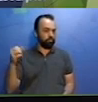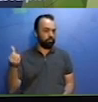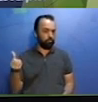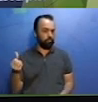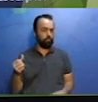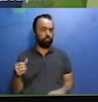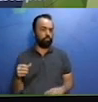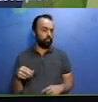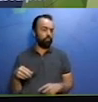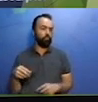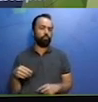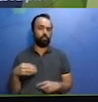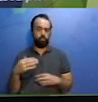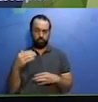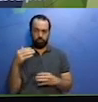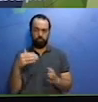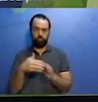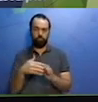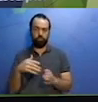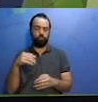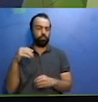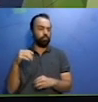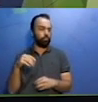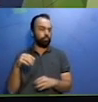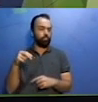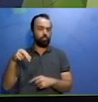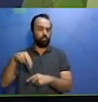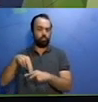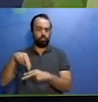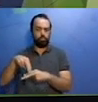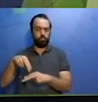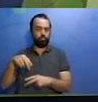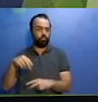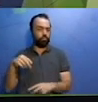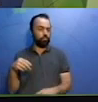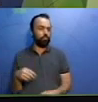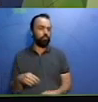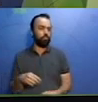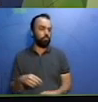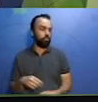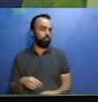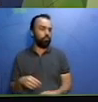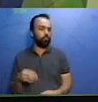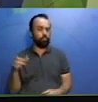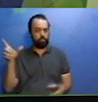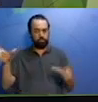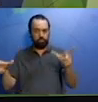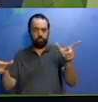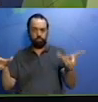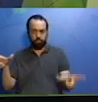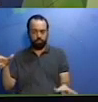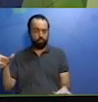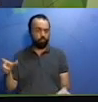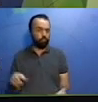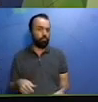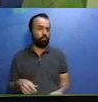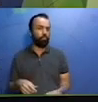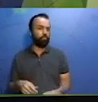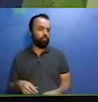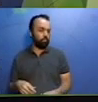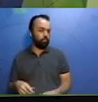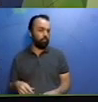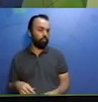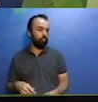menos 196 graus Celsius. Aqui nós temos as duas técnicas envolvidas aí na